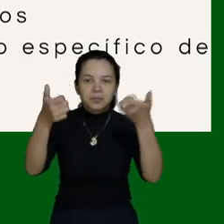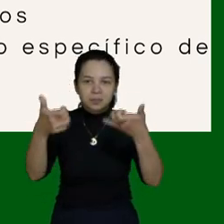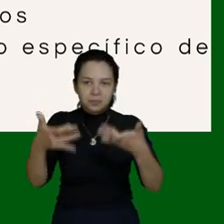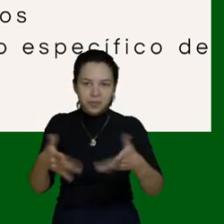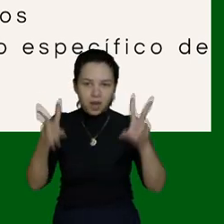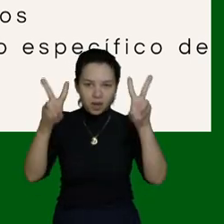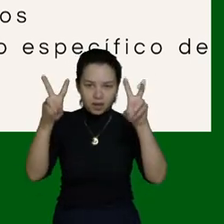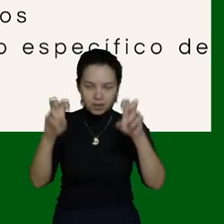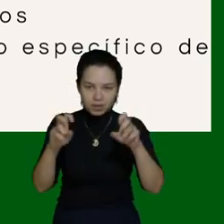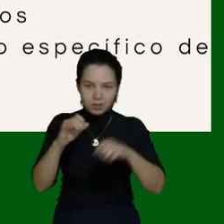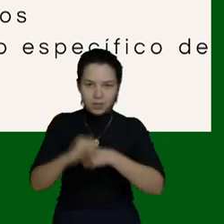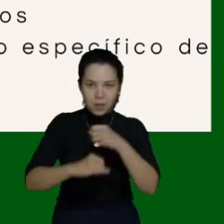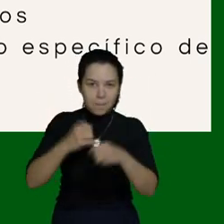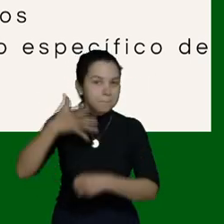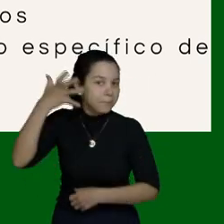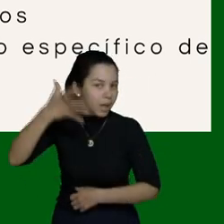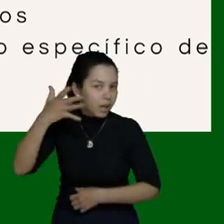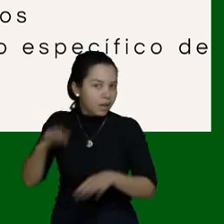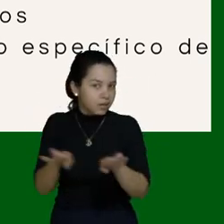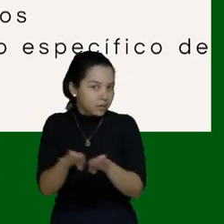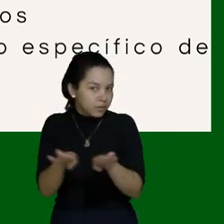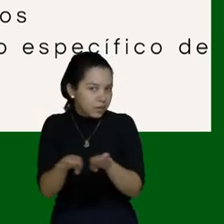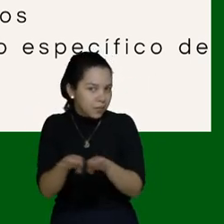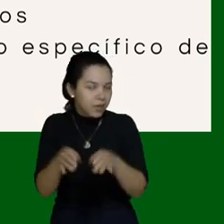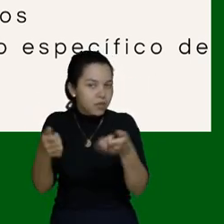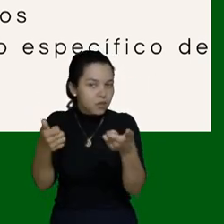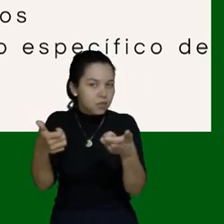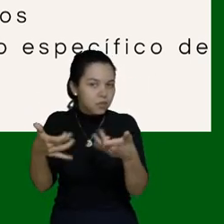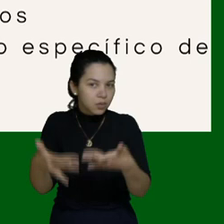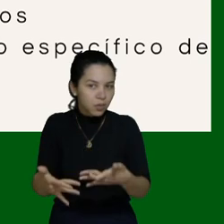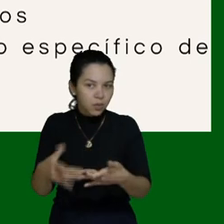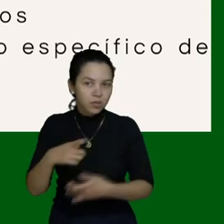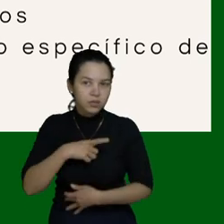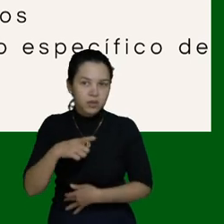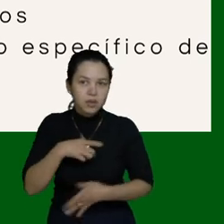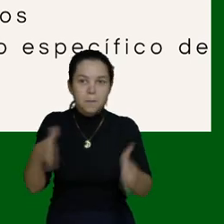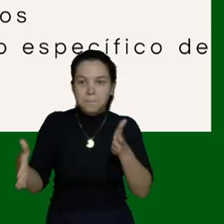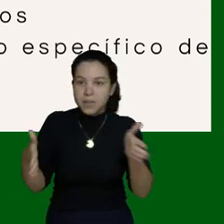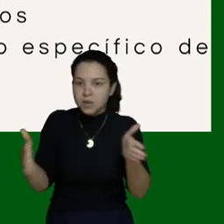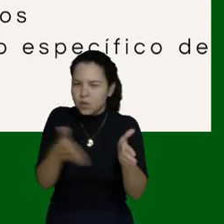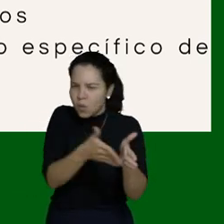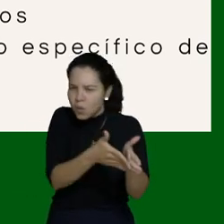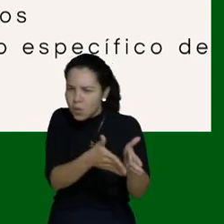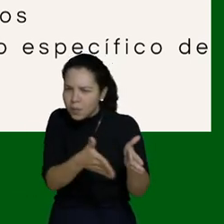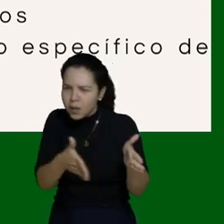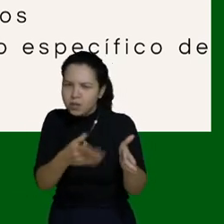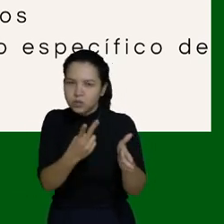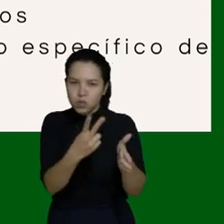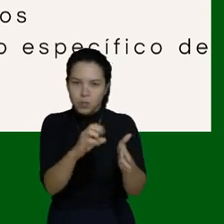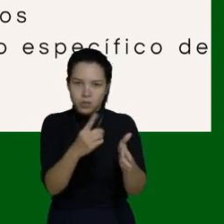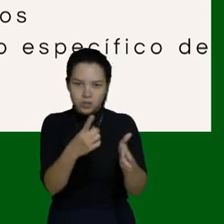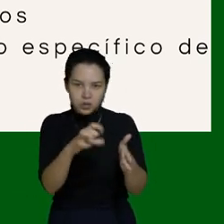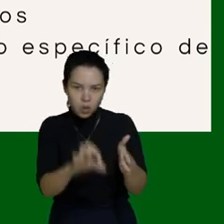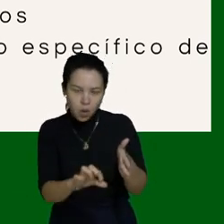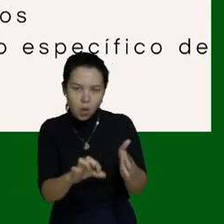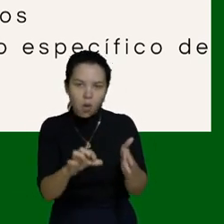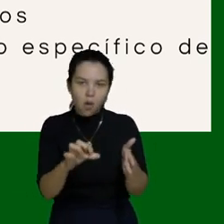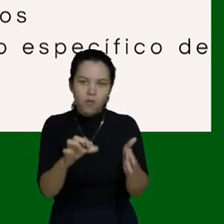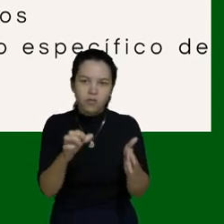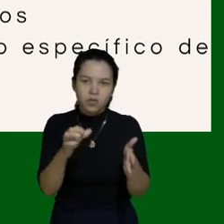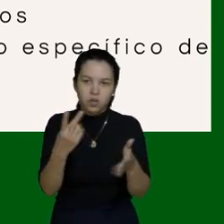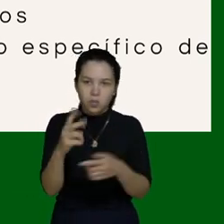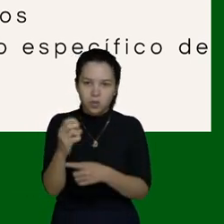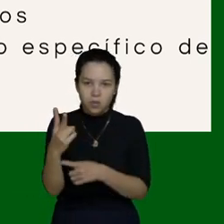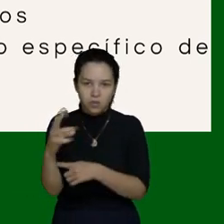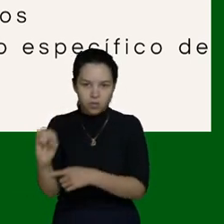web palestra e que foi realizada nesse período Inicial 20192020 e hoje em